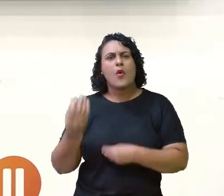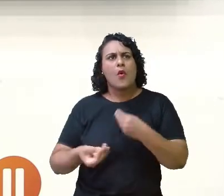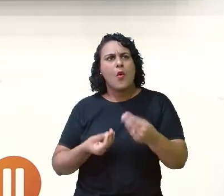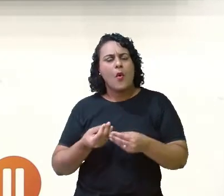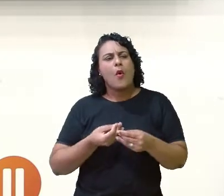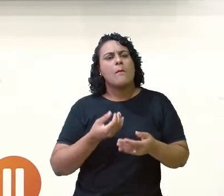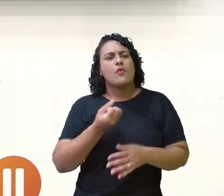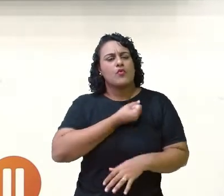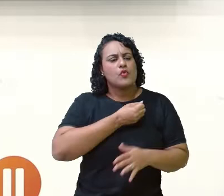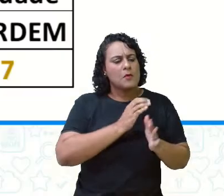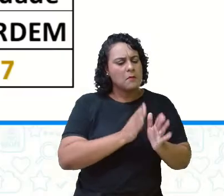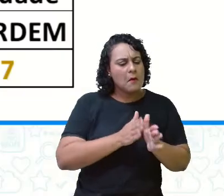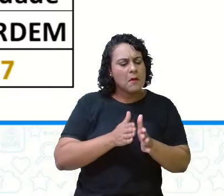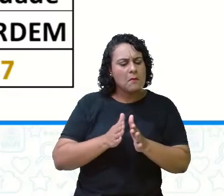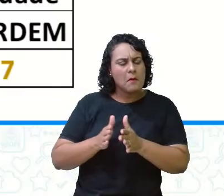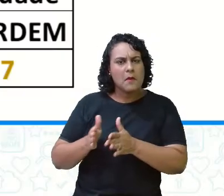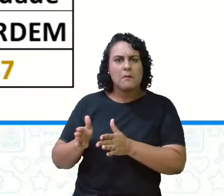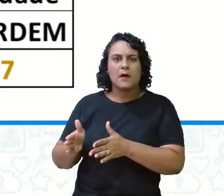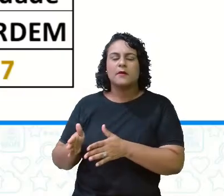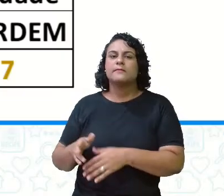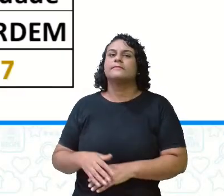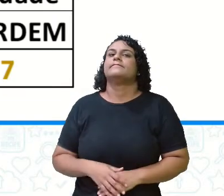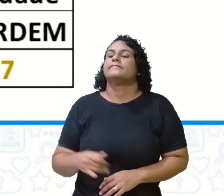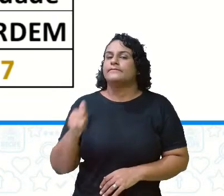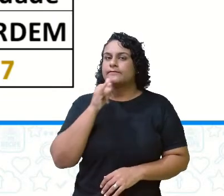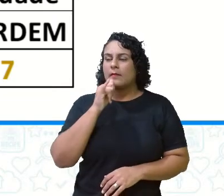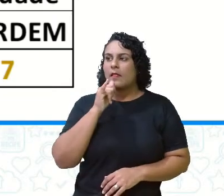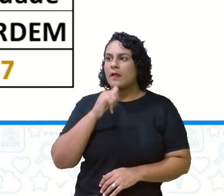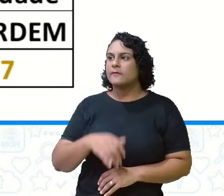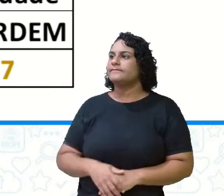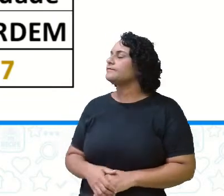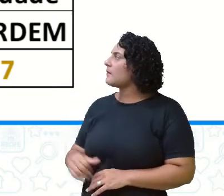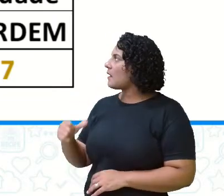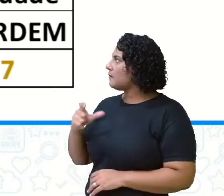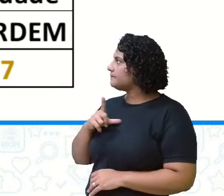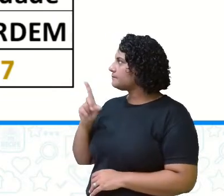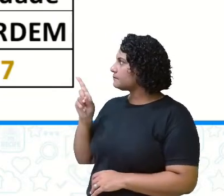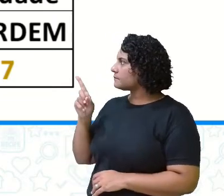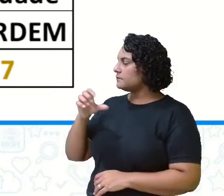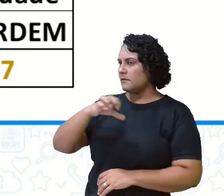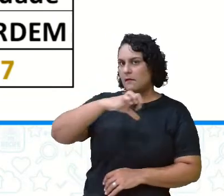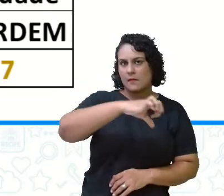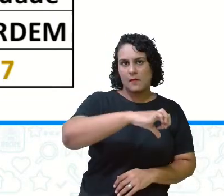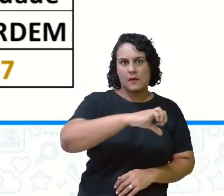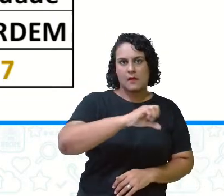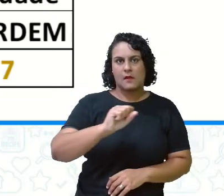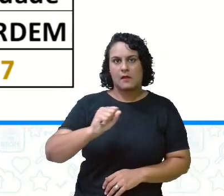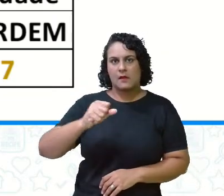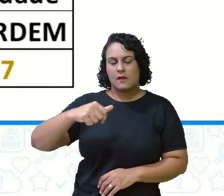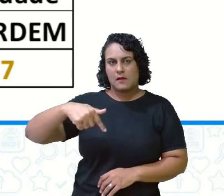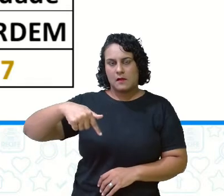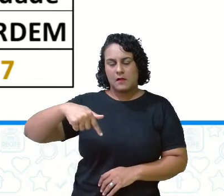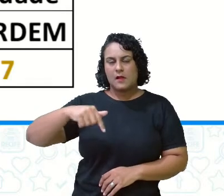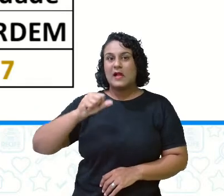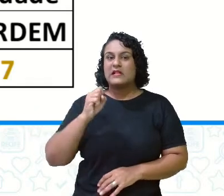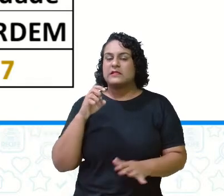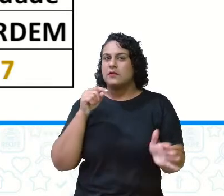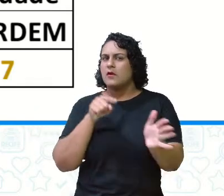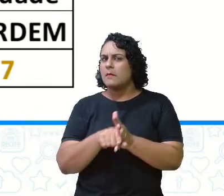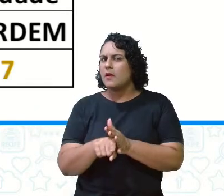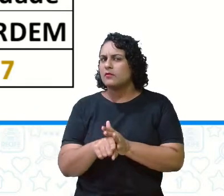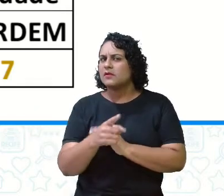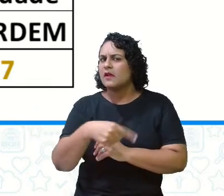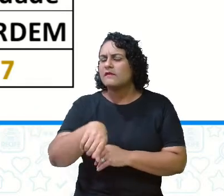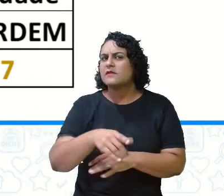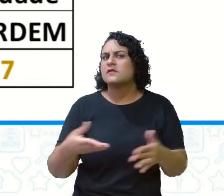cada algarismo. Por exemplo, eu tenho o número 987. Se eu te perguntasse